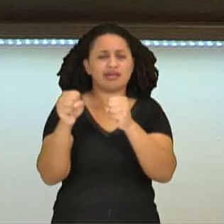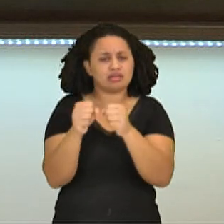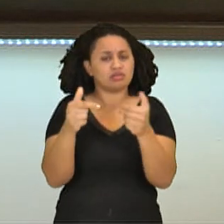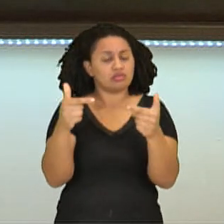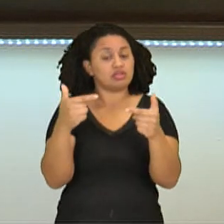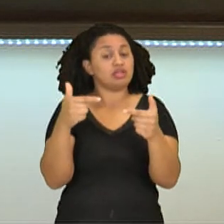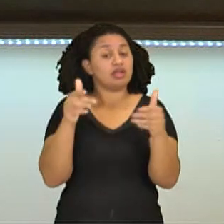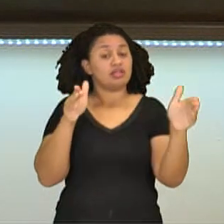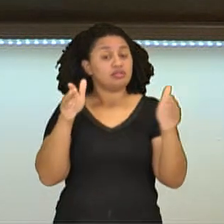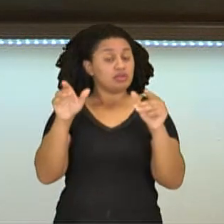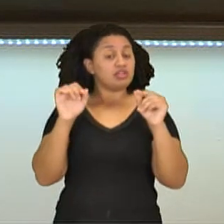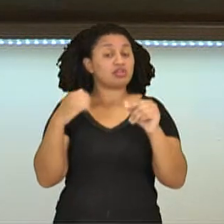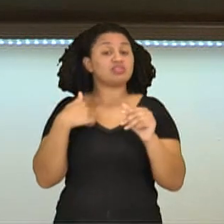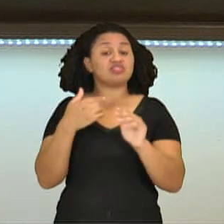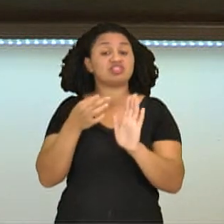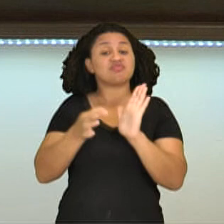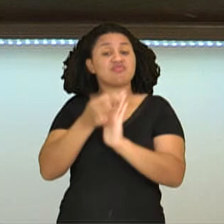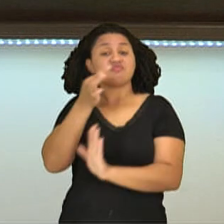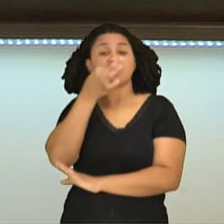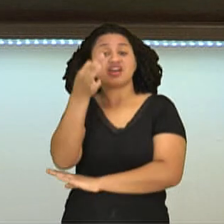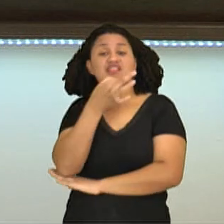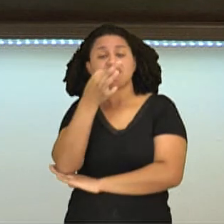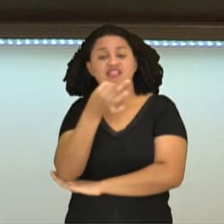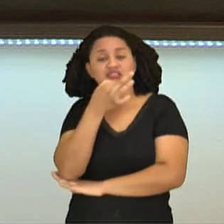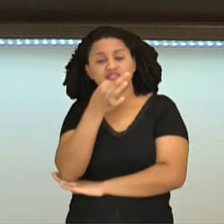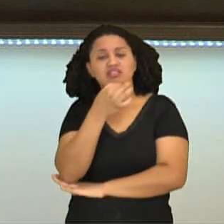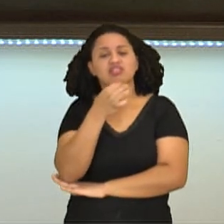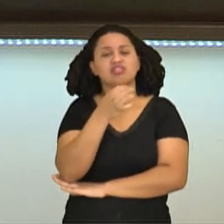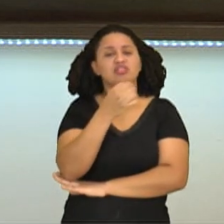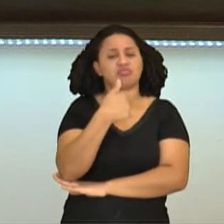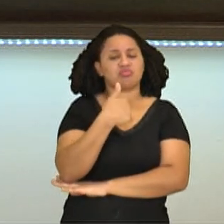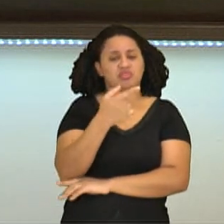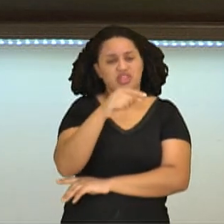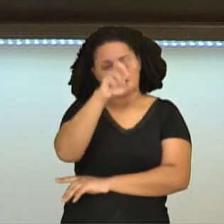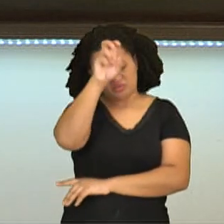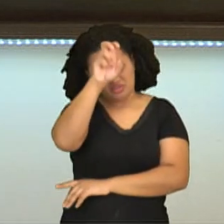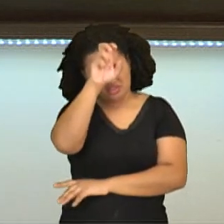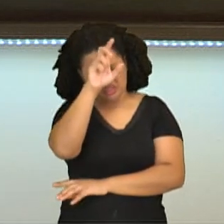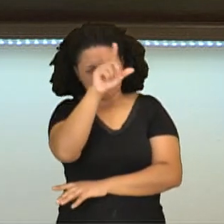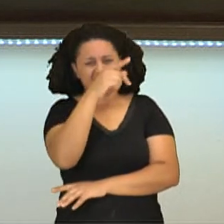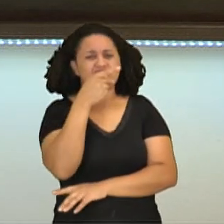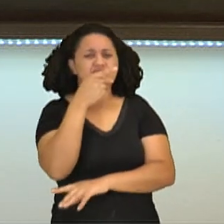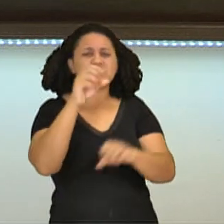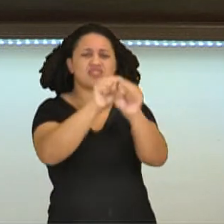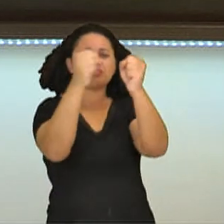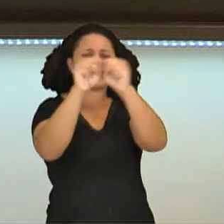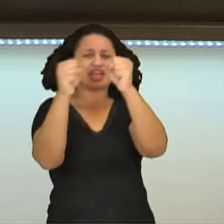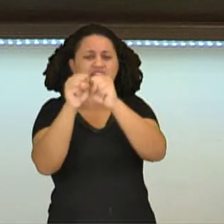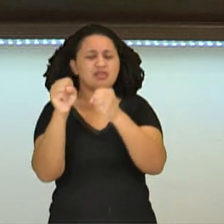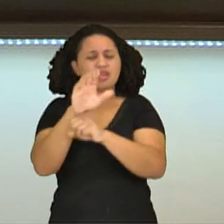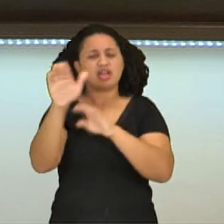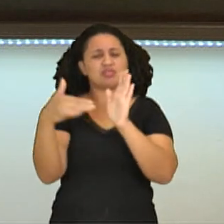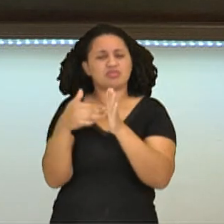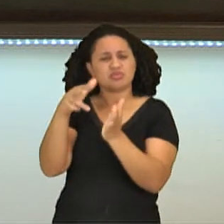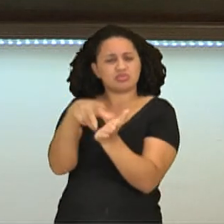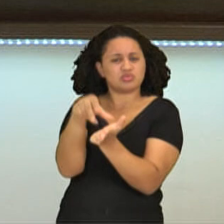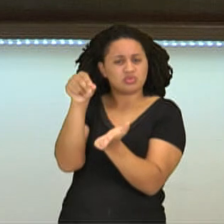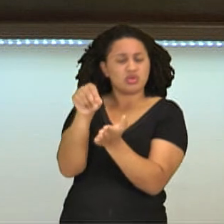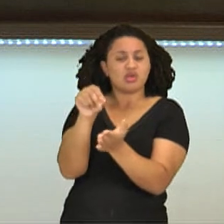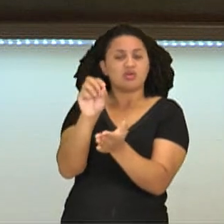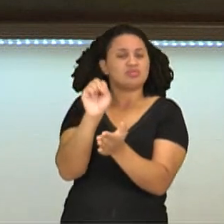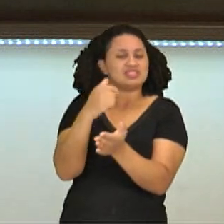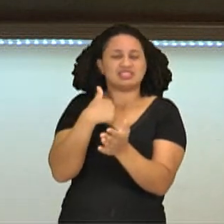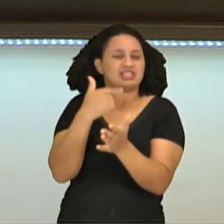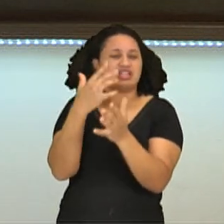uma crítica que os egípcios fizeram, né, quando expulsaram os egípcios. Ah, vamos quebrar tudo que tem de estátua dos cushitas aqui. Uma espécie de queima